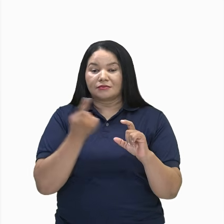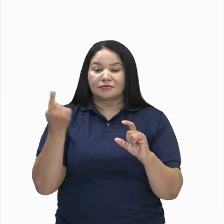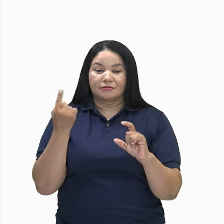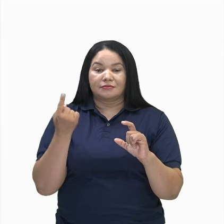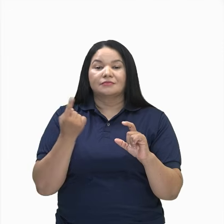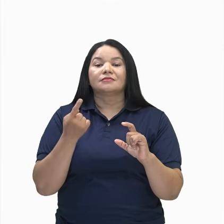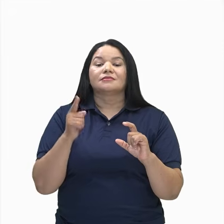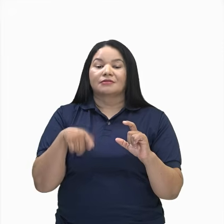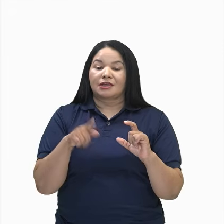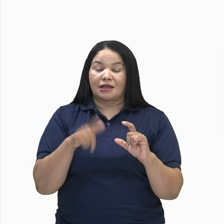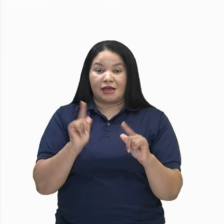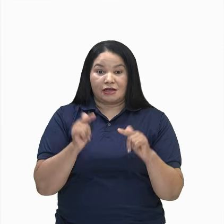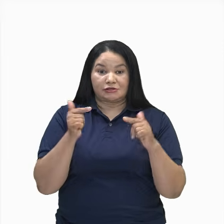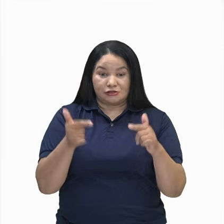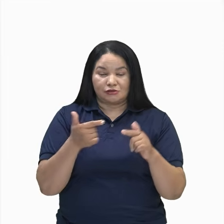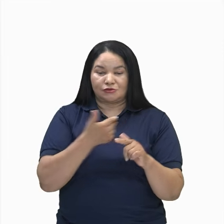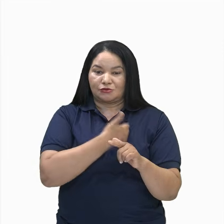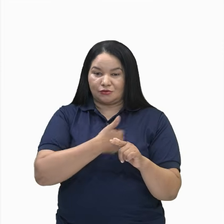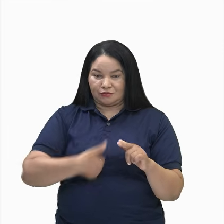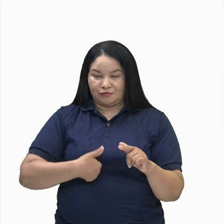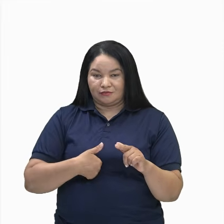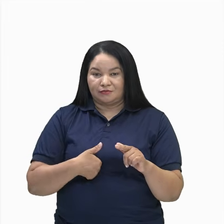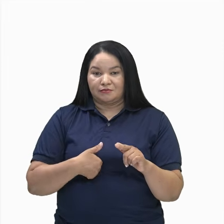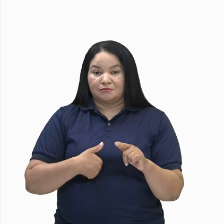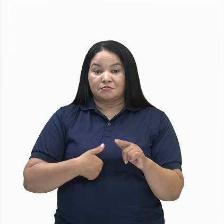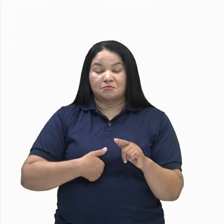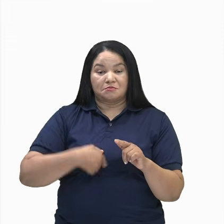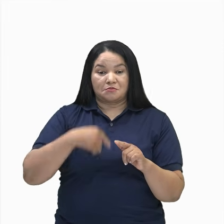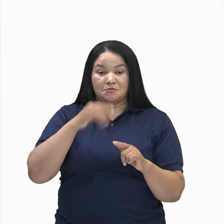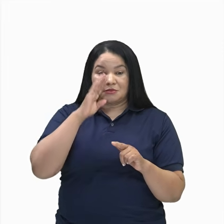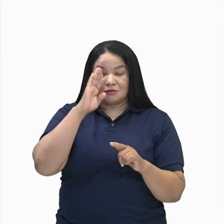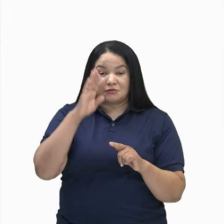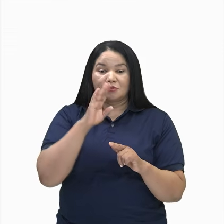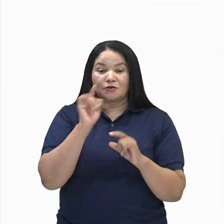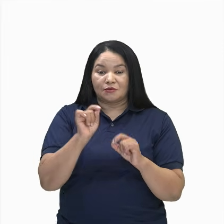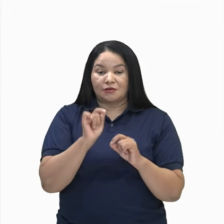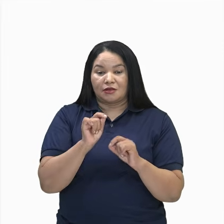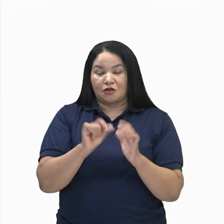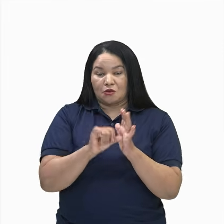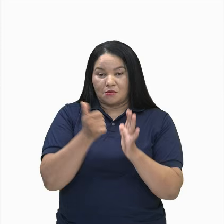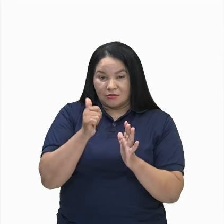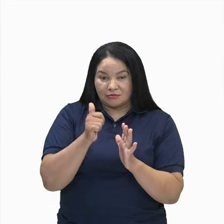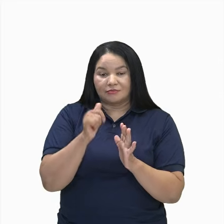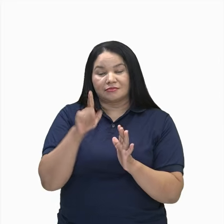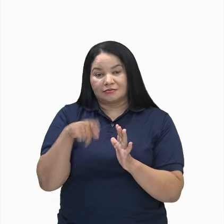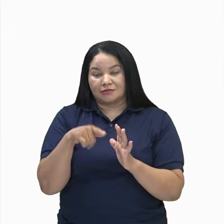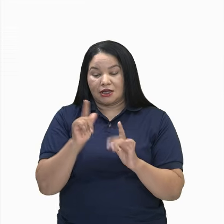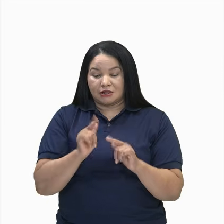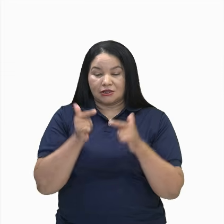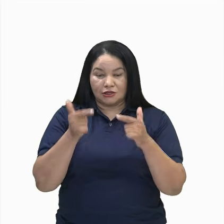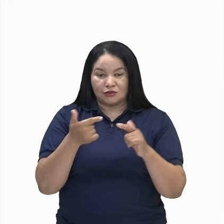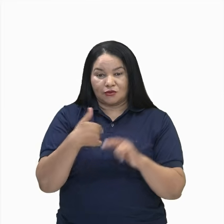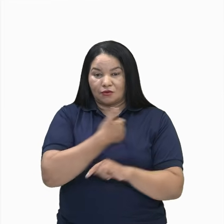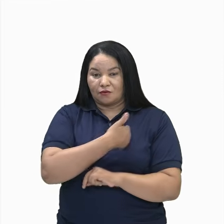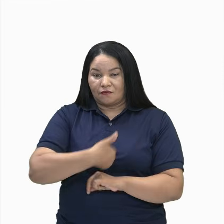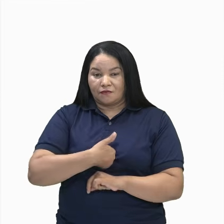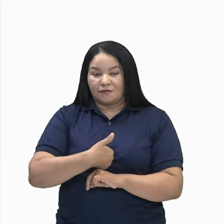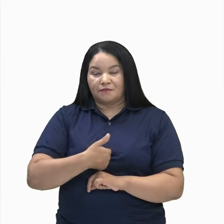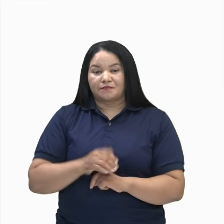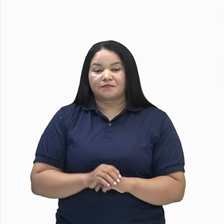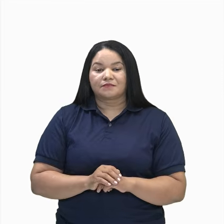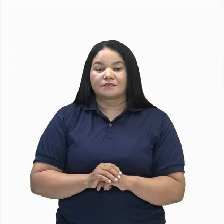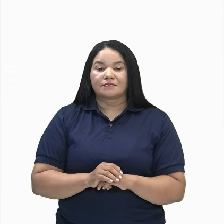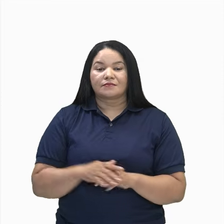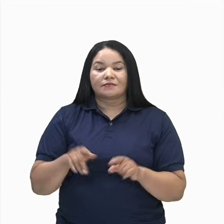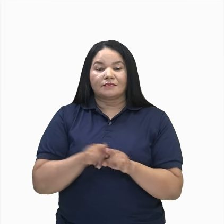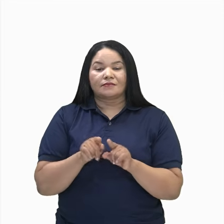Justamente a ação colocada em primeiro plano, é a ação do governo em primeiro plano. E aí, nisso, o que fica